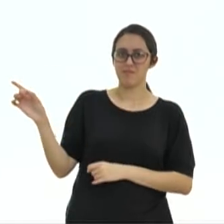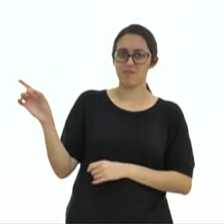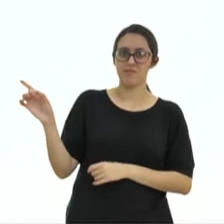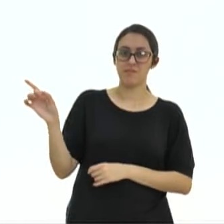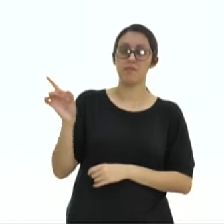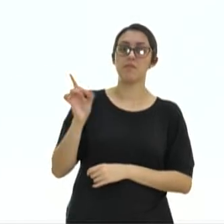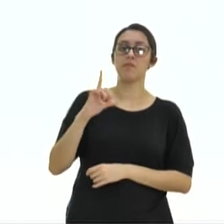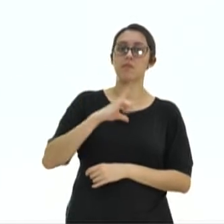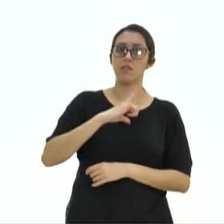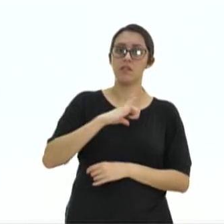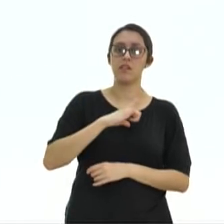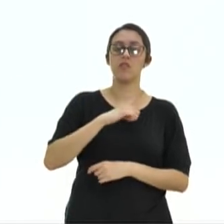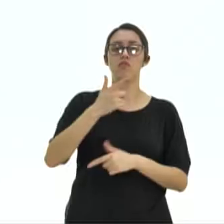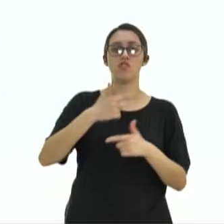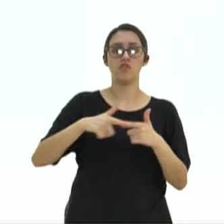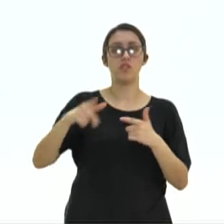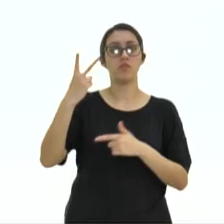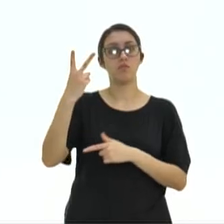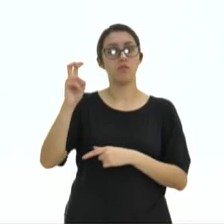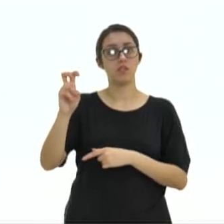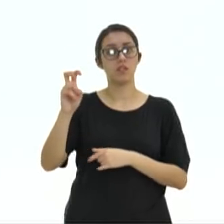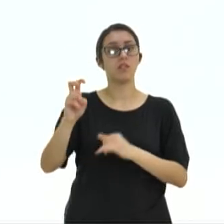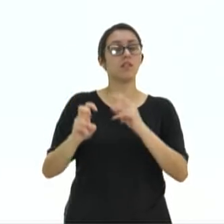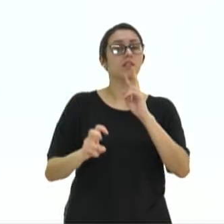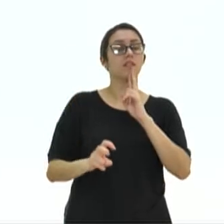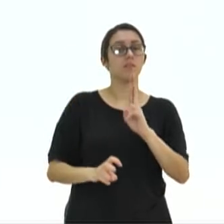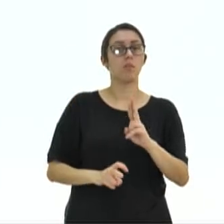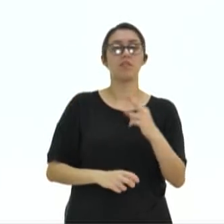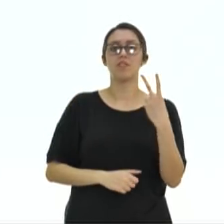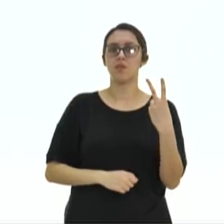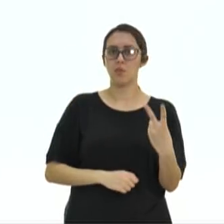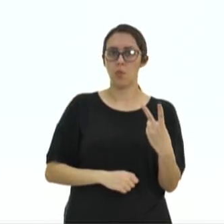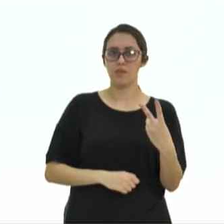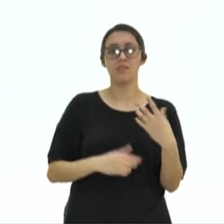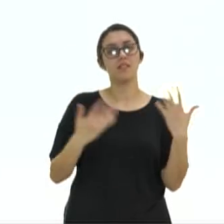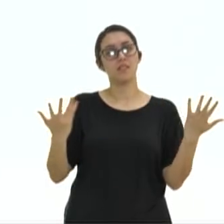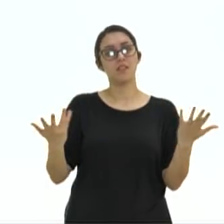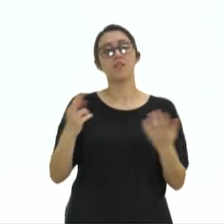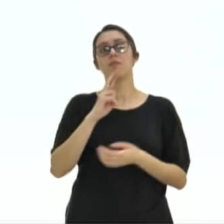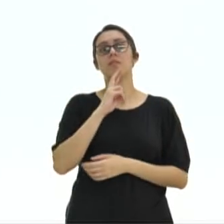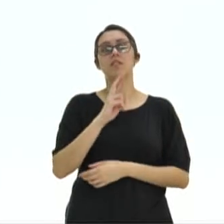centésimos. Dividido por 25 dá 2. Então, deu R$